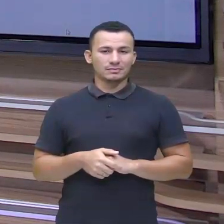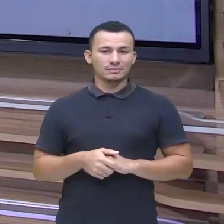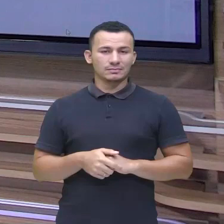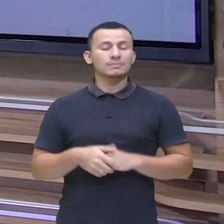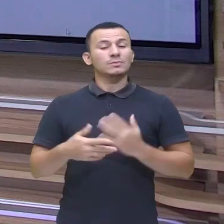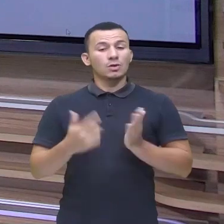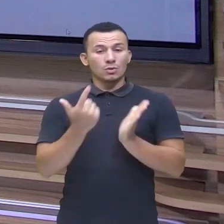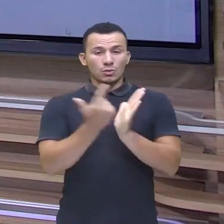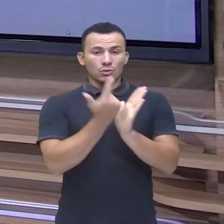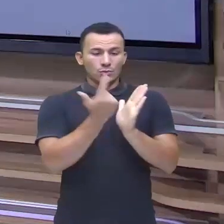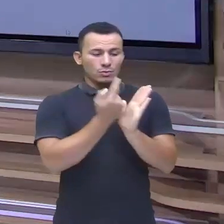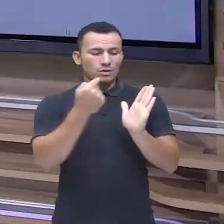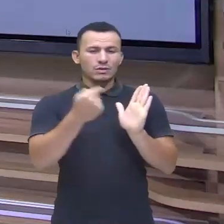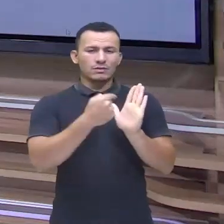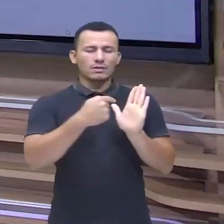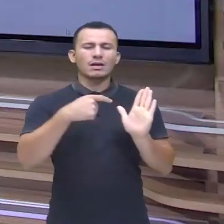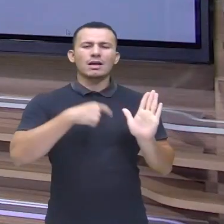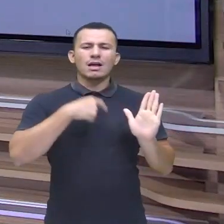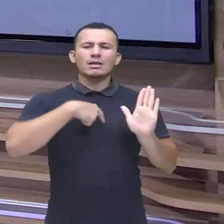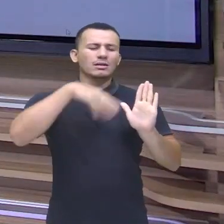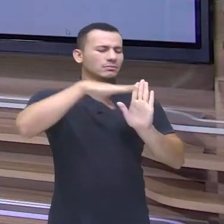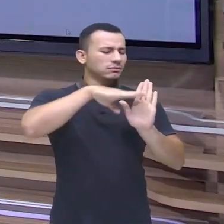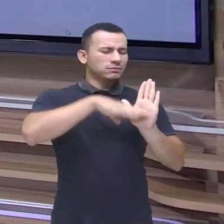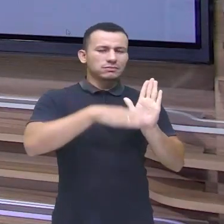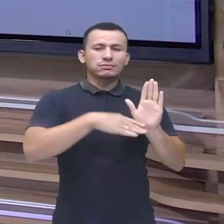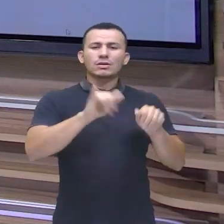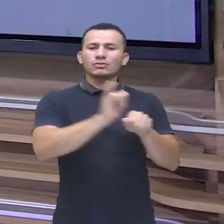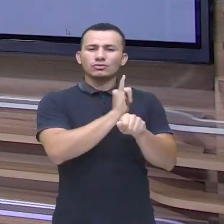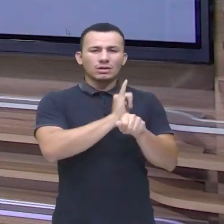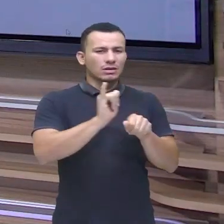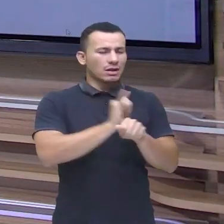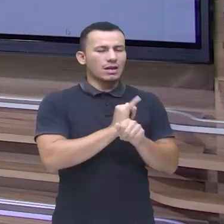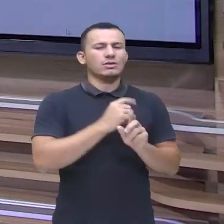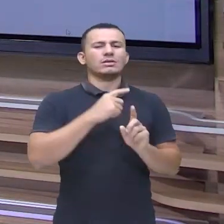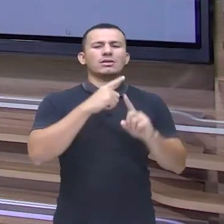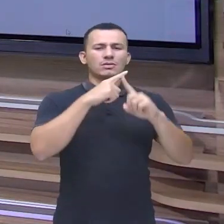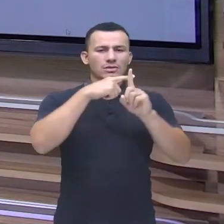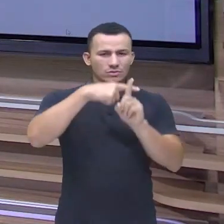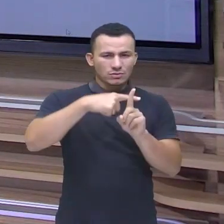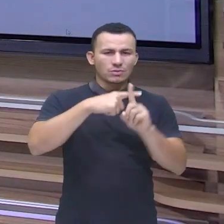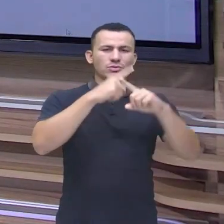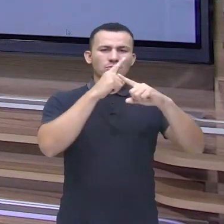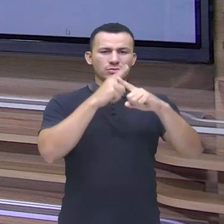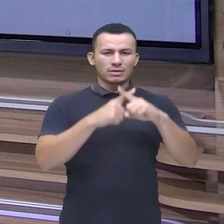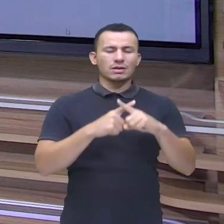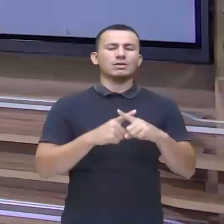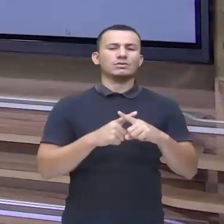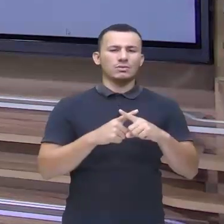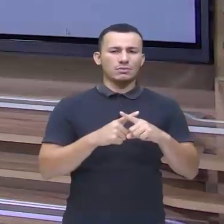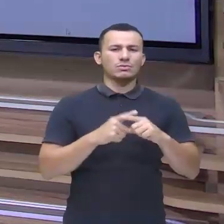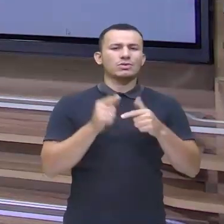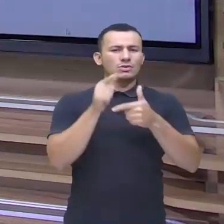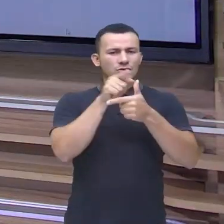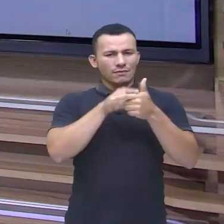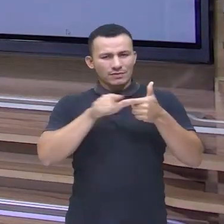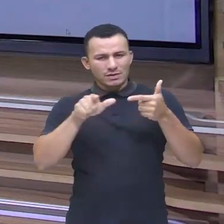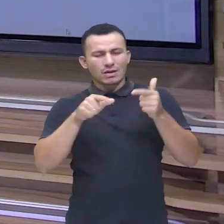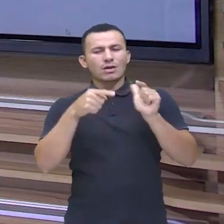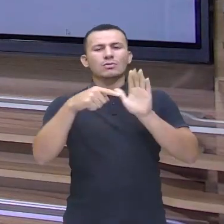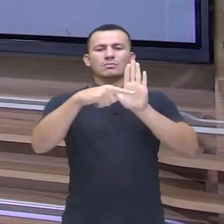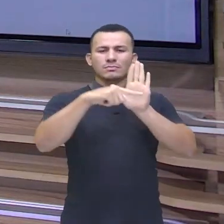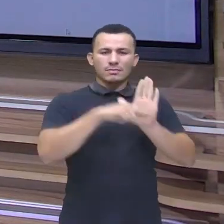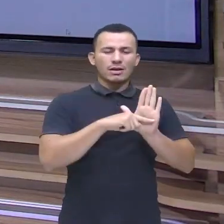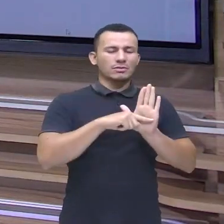Nesse livro, gente, você vai encontrar a possibilidade de fazer adições, subtrações, multiplicações e divisões de uma maneira